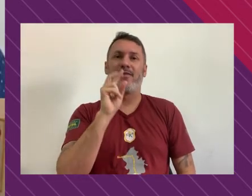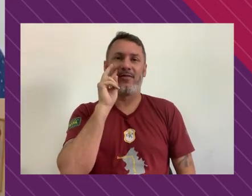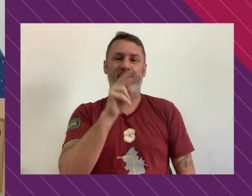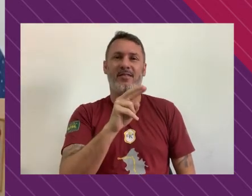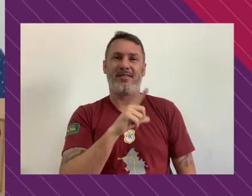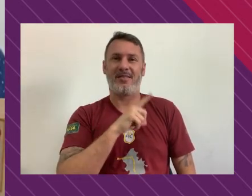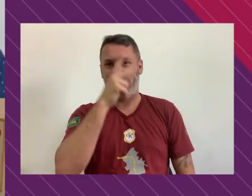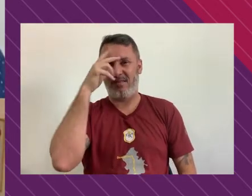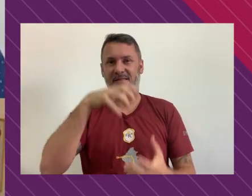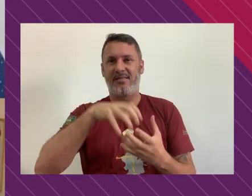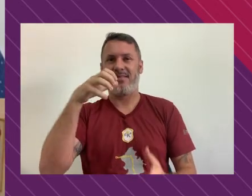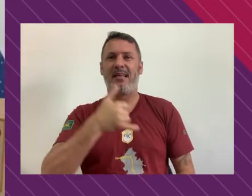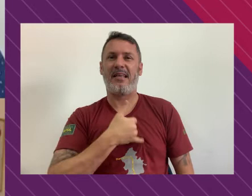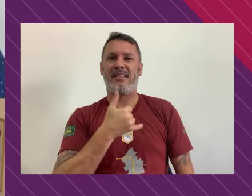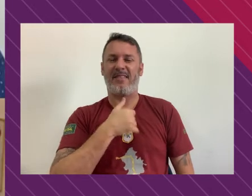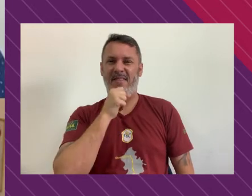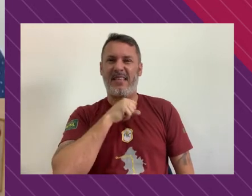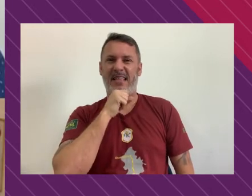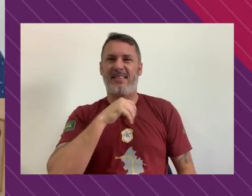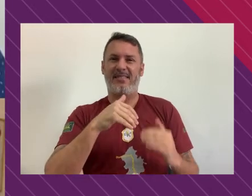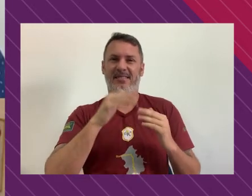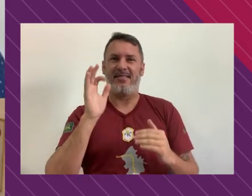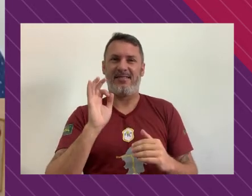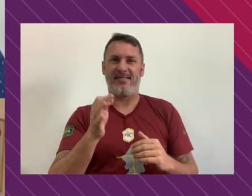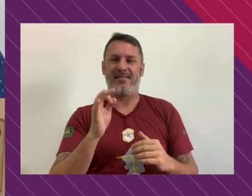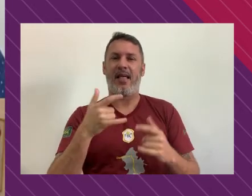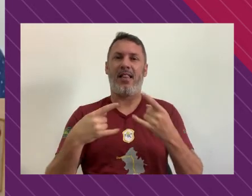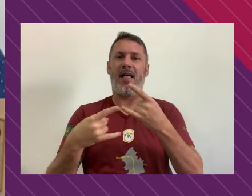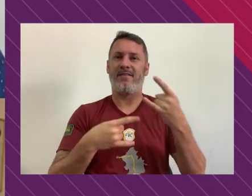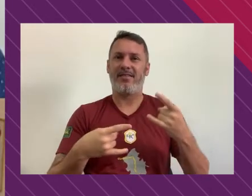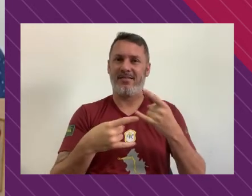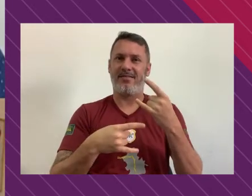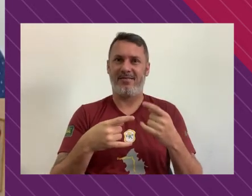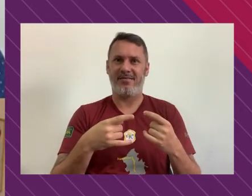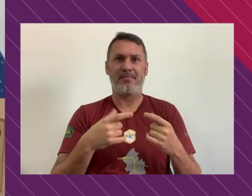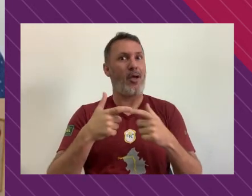ela ama ter estudado arquitetura, porque ela fala, eu olho para o